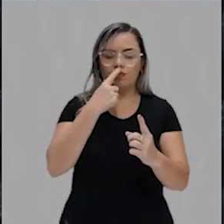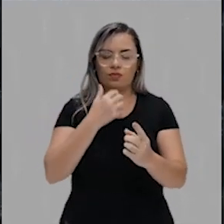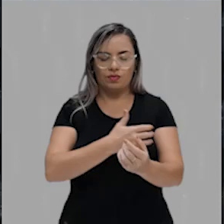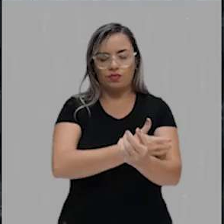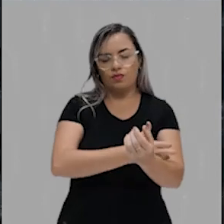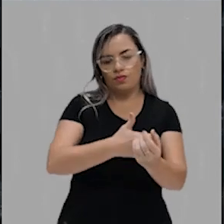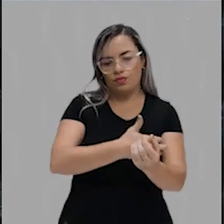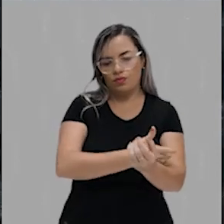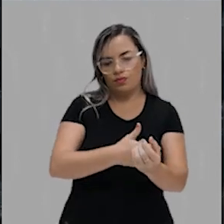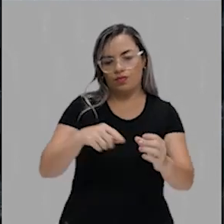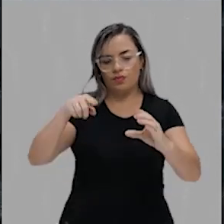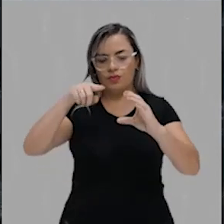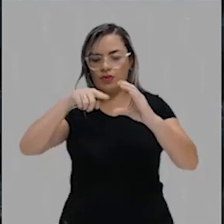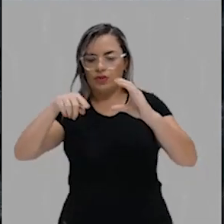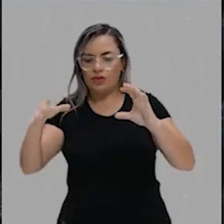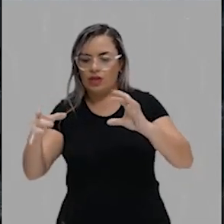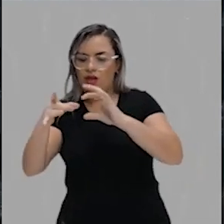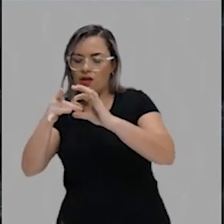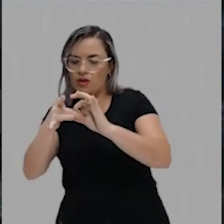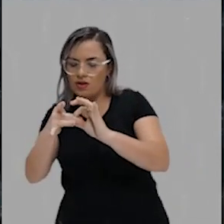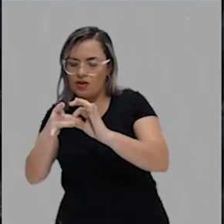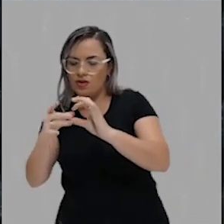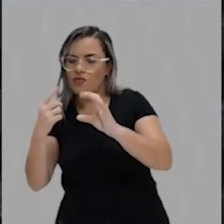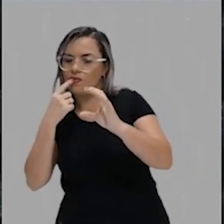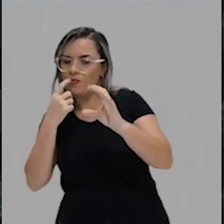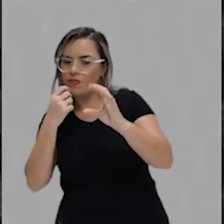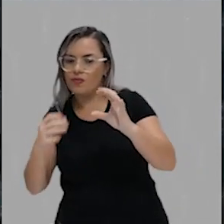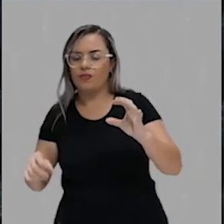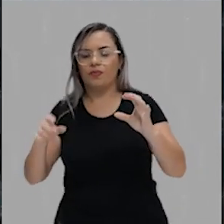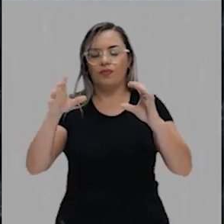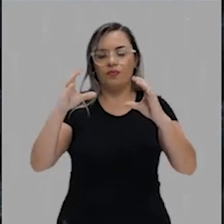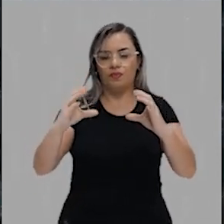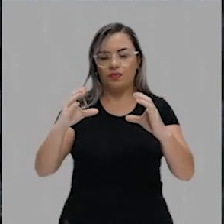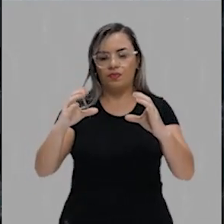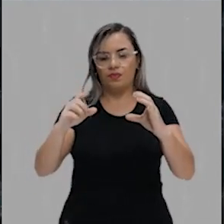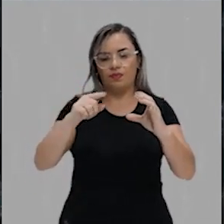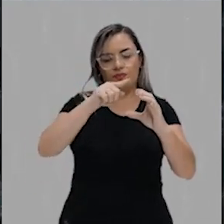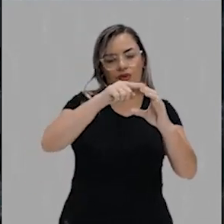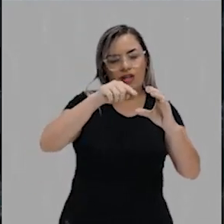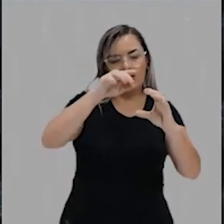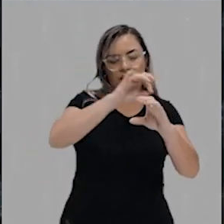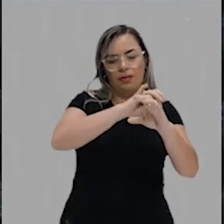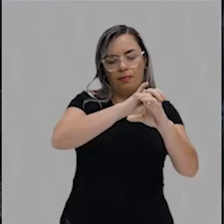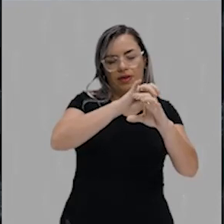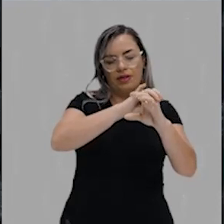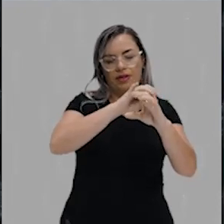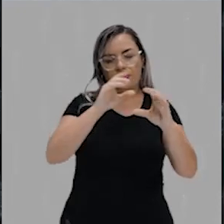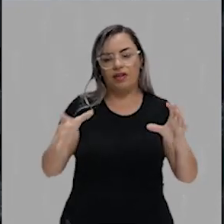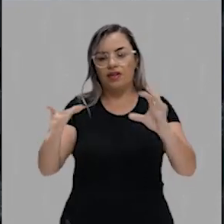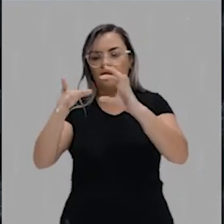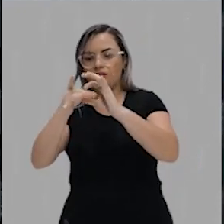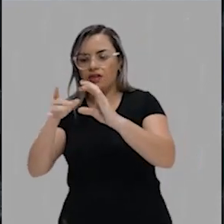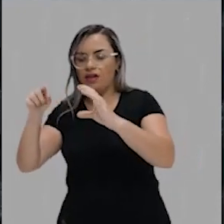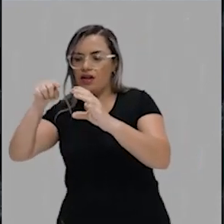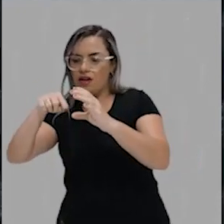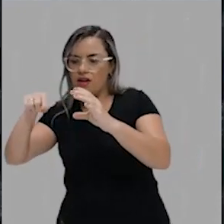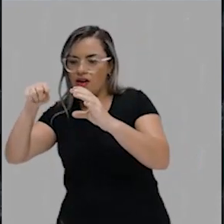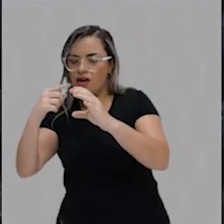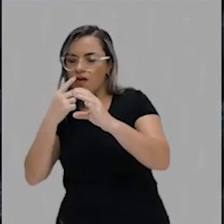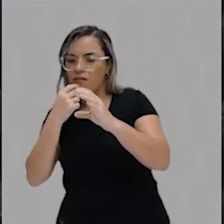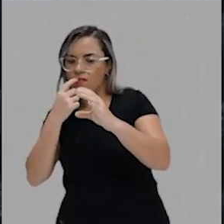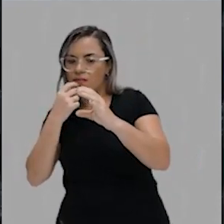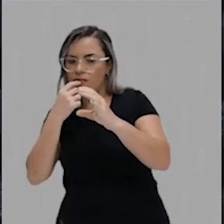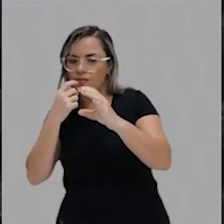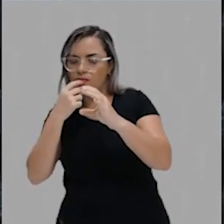vermelhas, o que vai acontecer? O monóxido de carbono, ele não se separa mais da hemoglobina. É uma